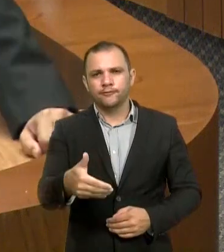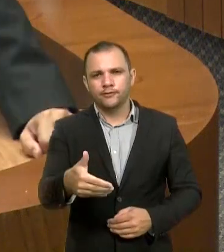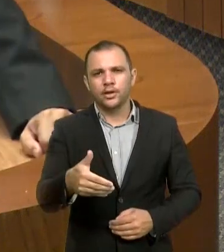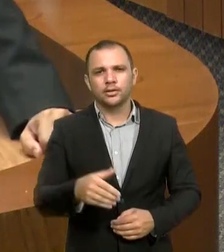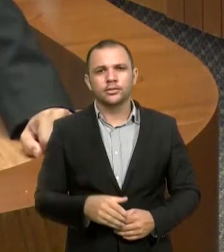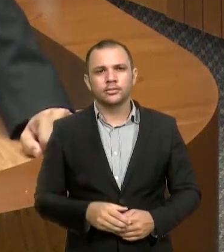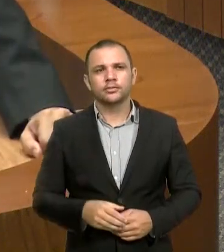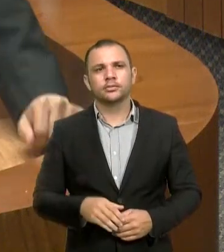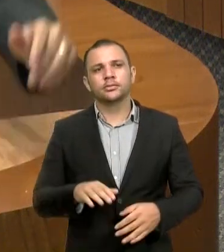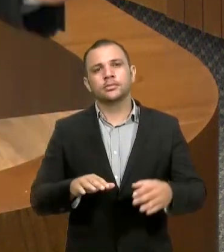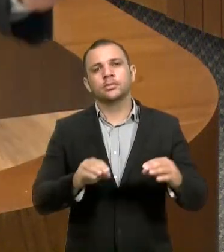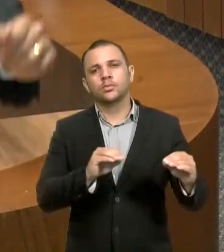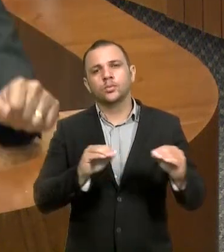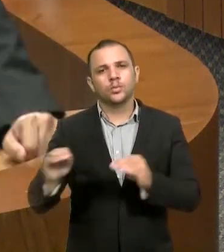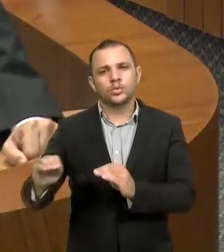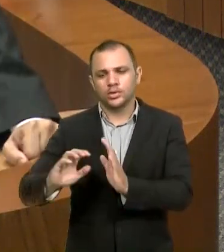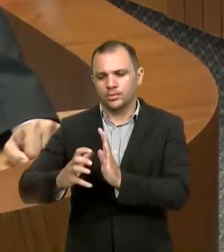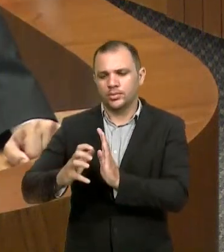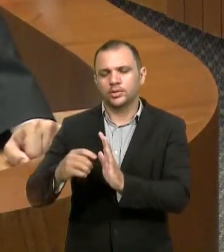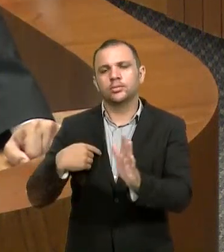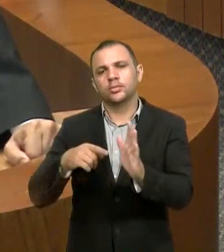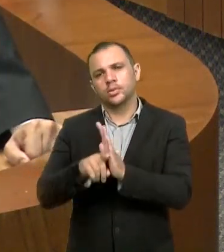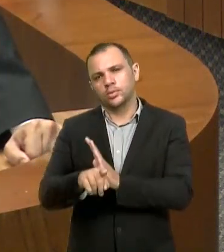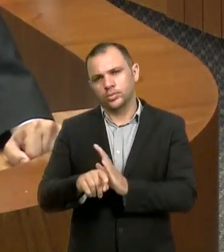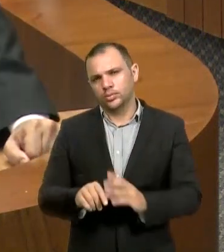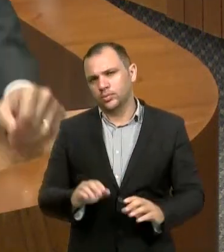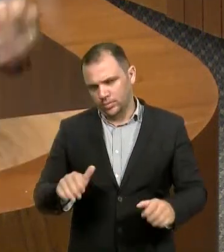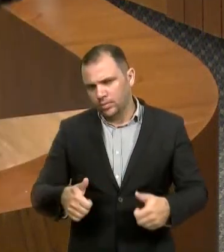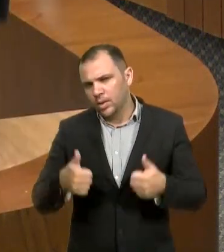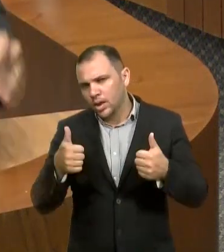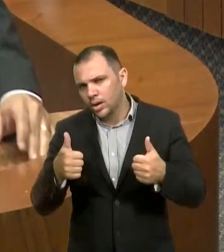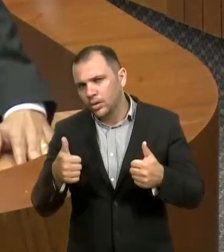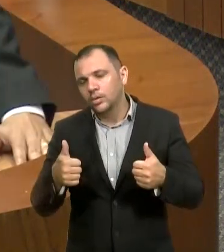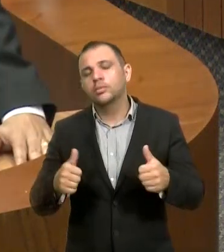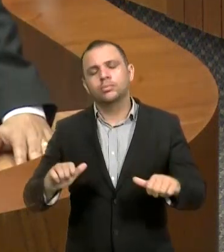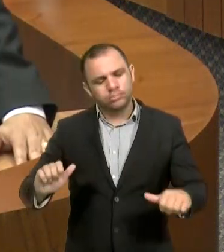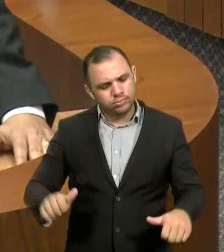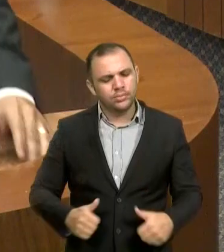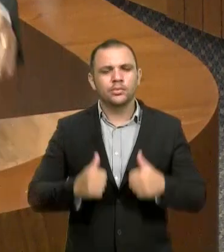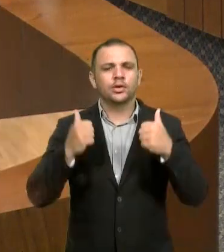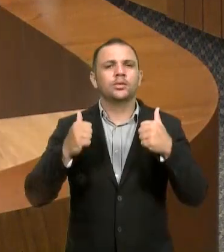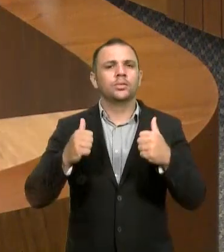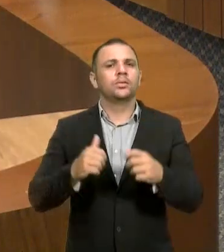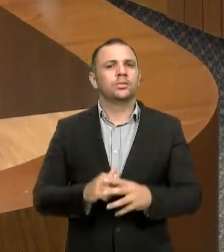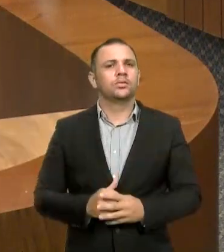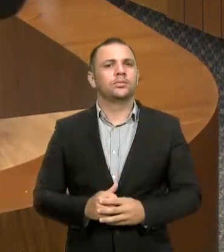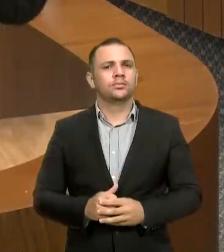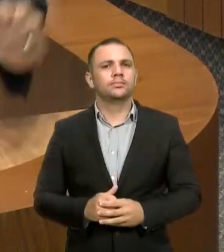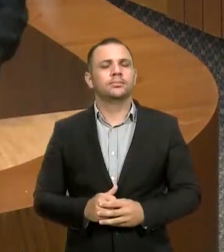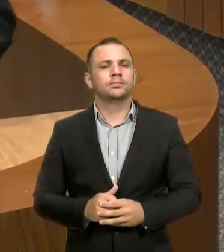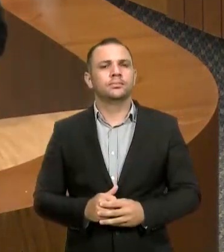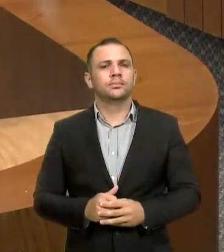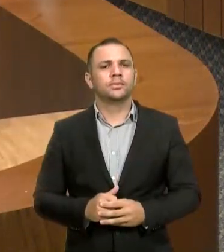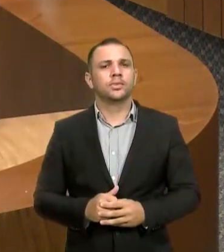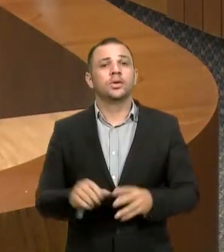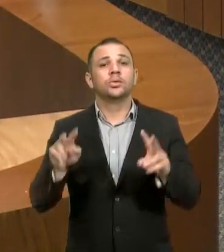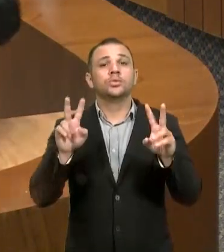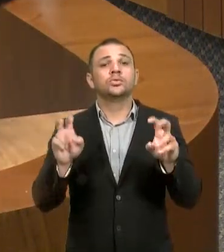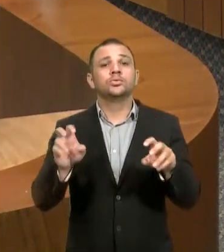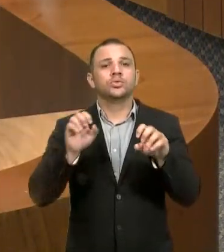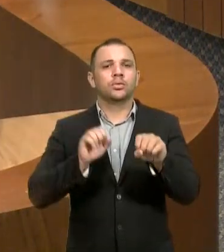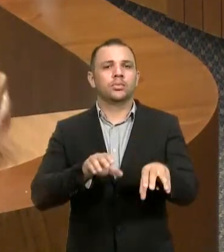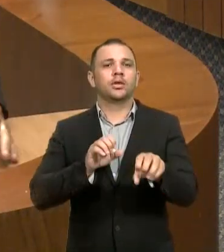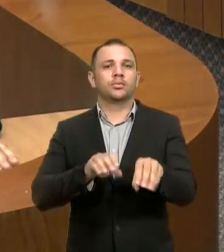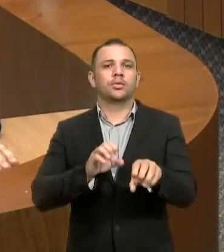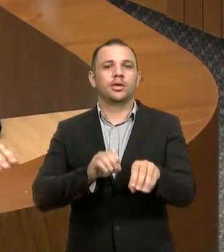mudar de agremiação partidária, melhorou ou não melhorou? Melhorou demais. Eu posso falar em educação, deputado Leandro, que